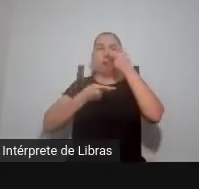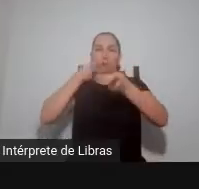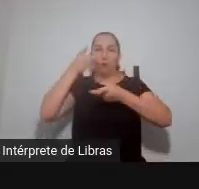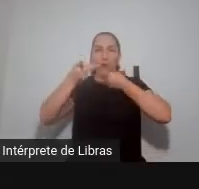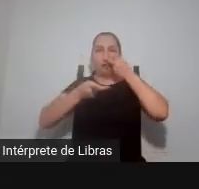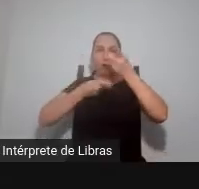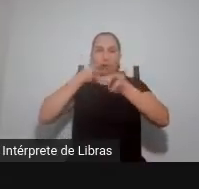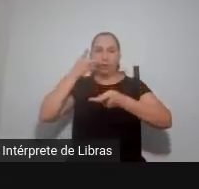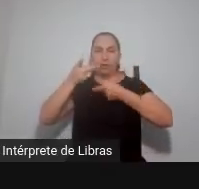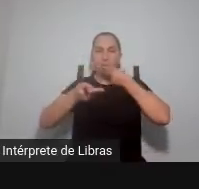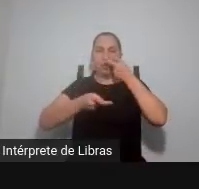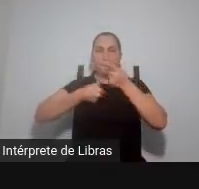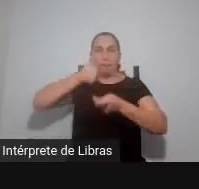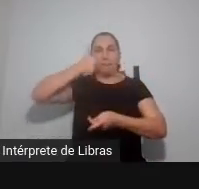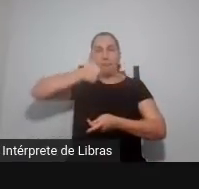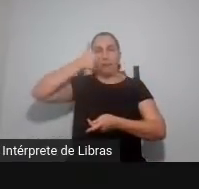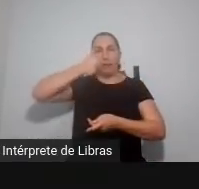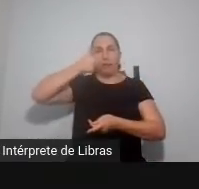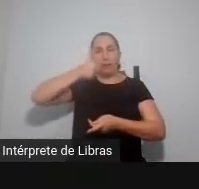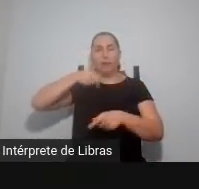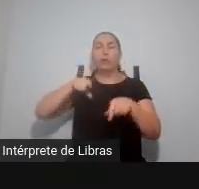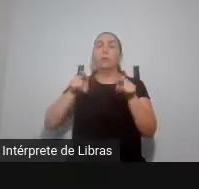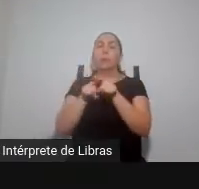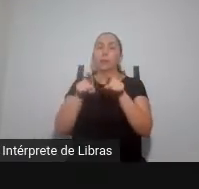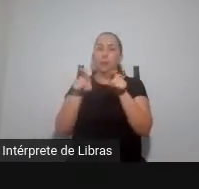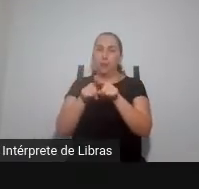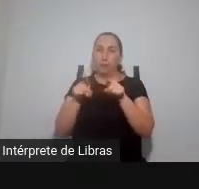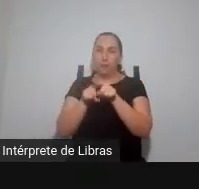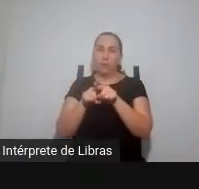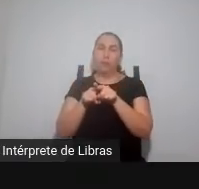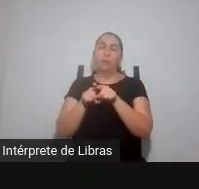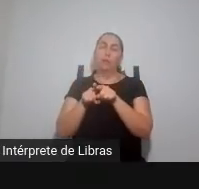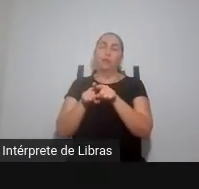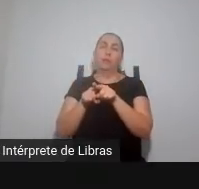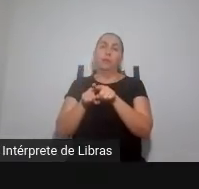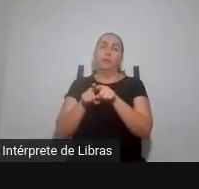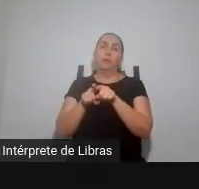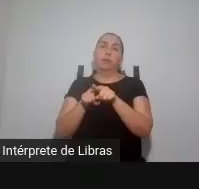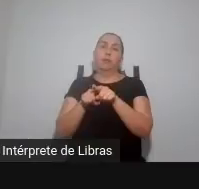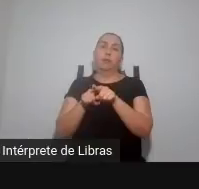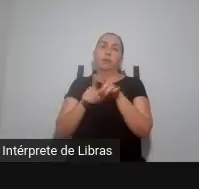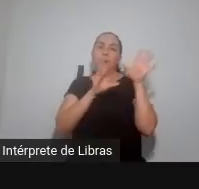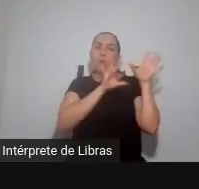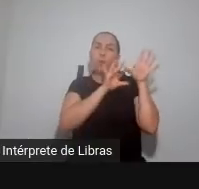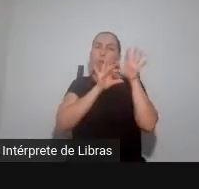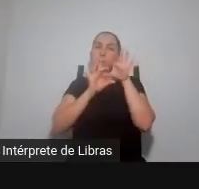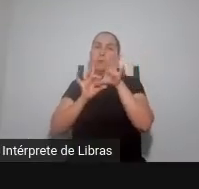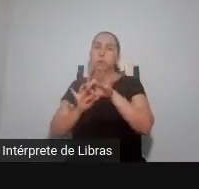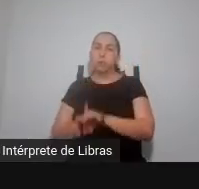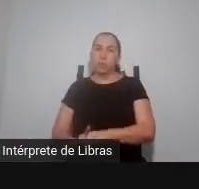a oralidade para também se trabalhar de forma contextual